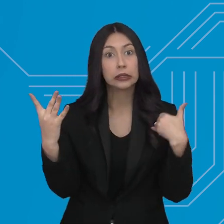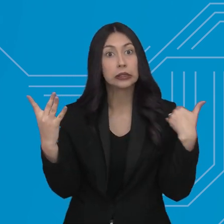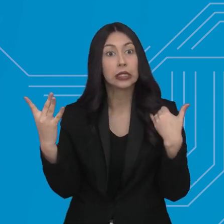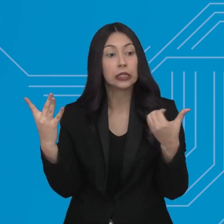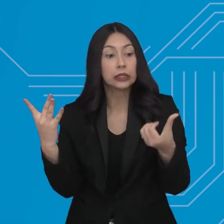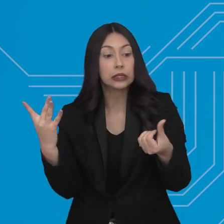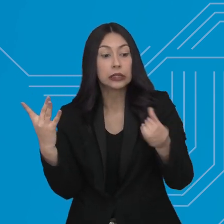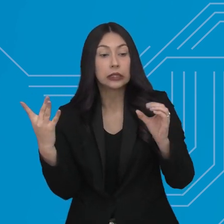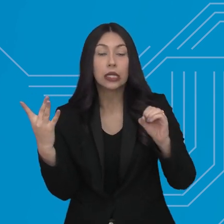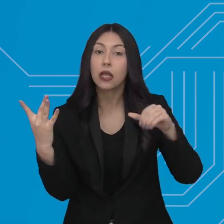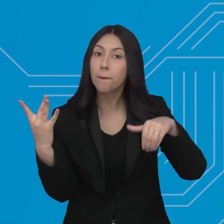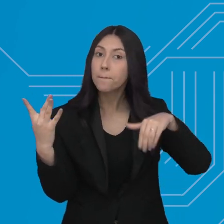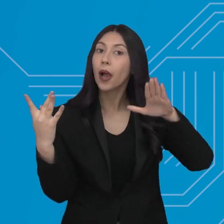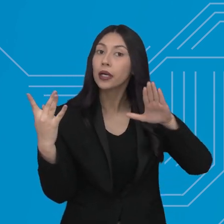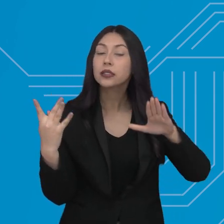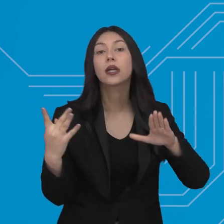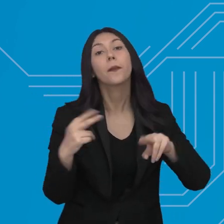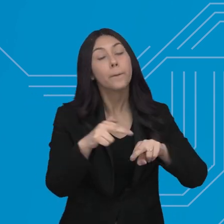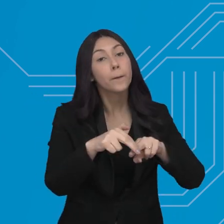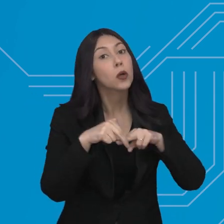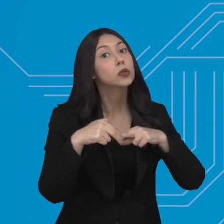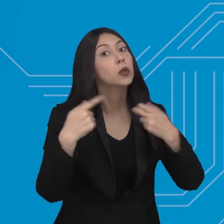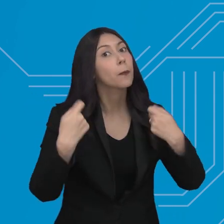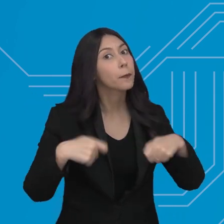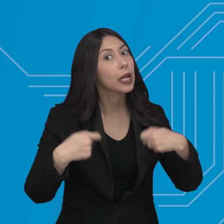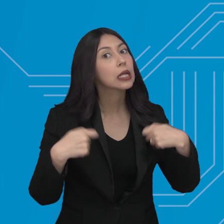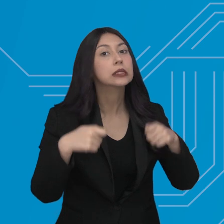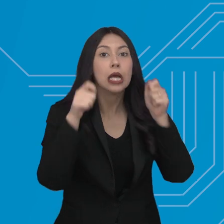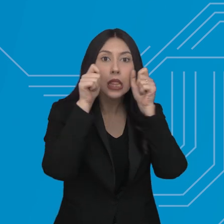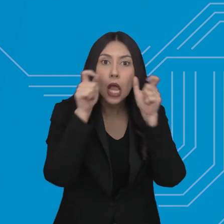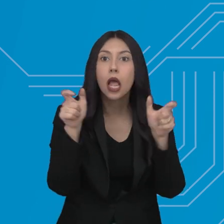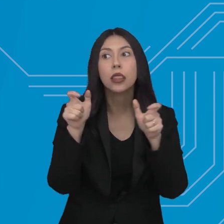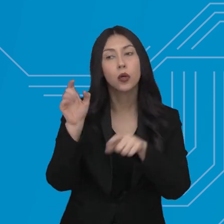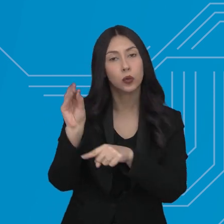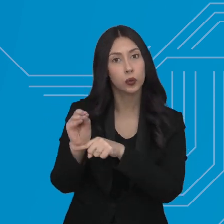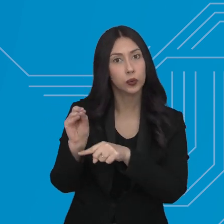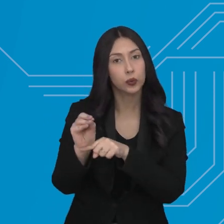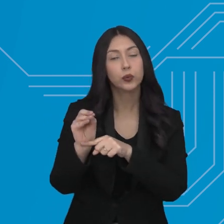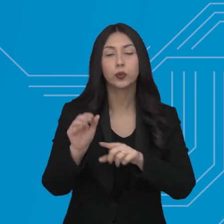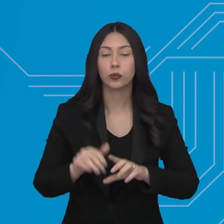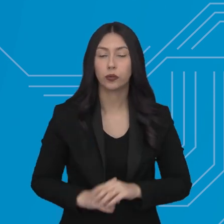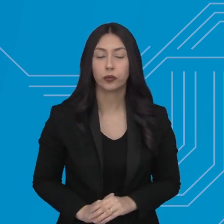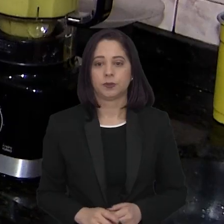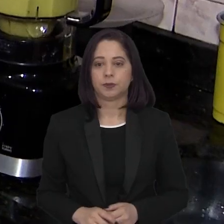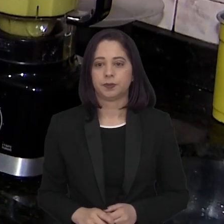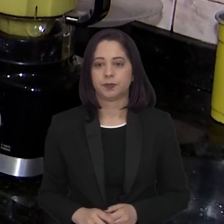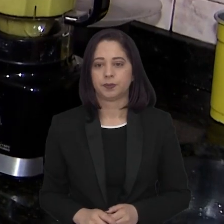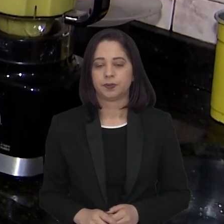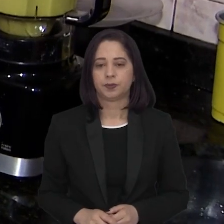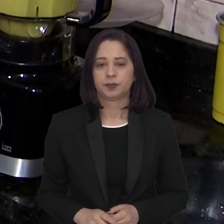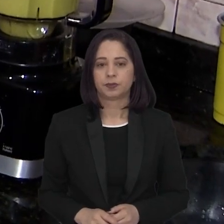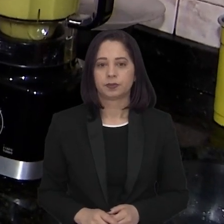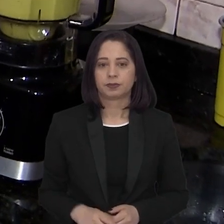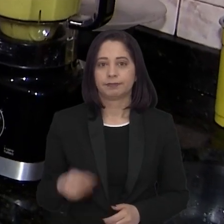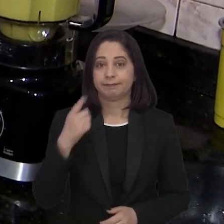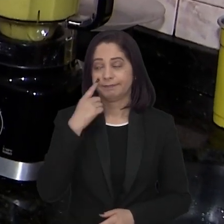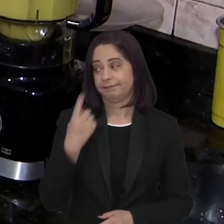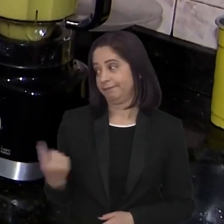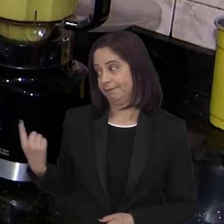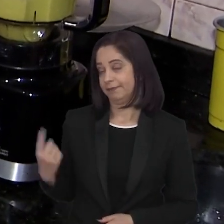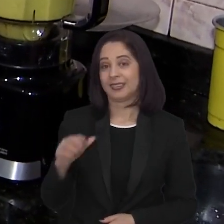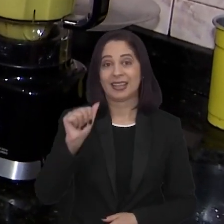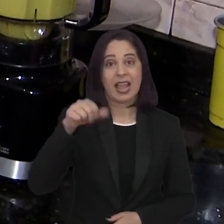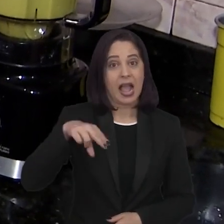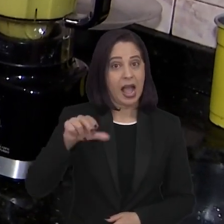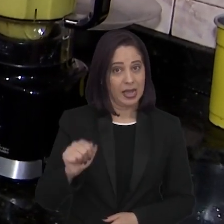de pessoas com mais de 60 anos. Por isso, é preciso redobrar os cuidados. É